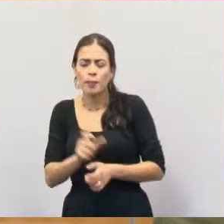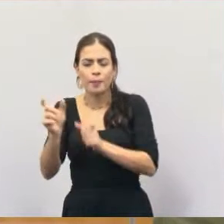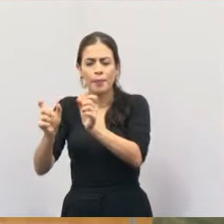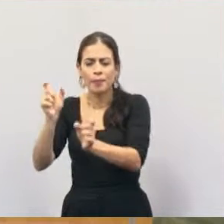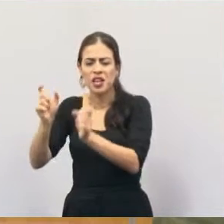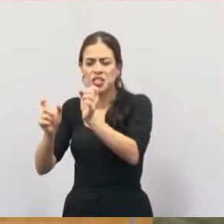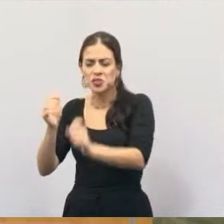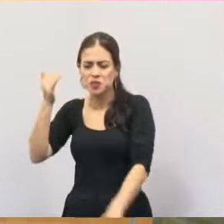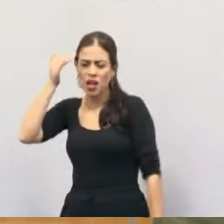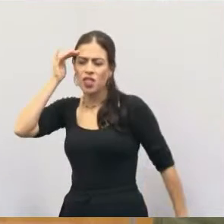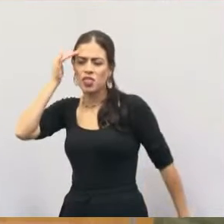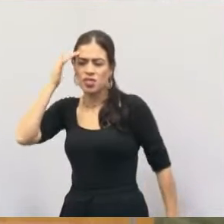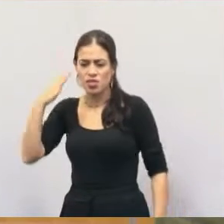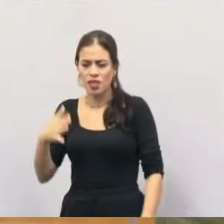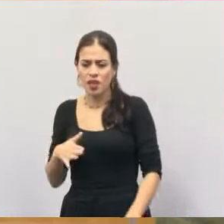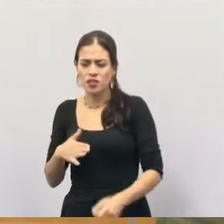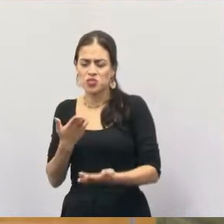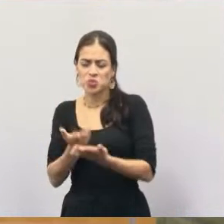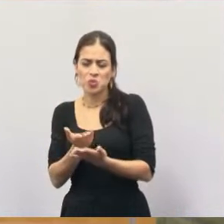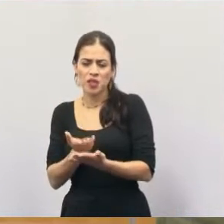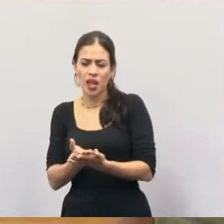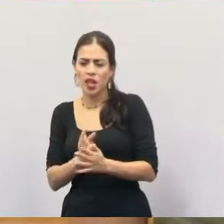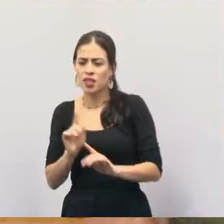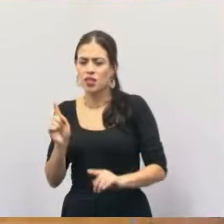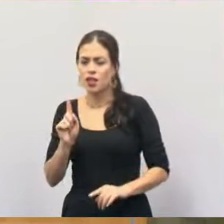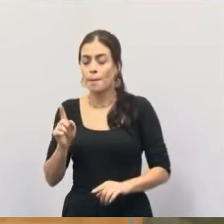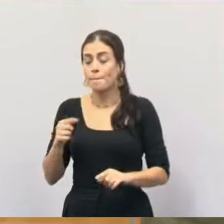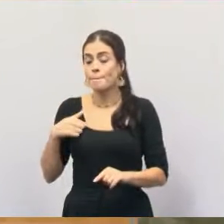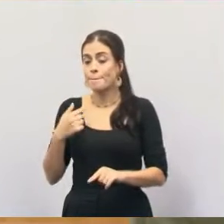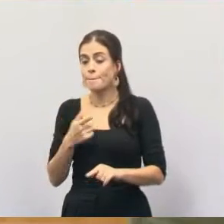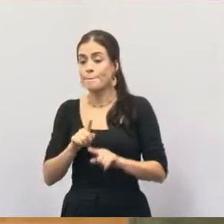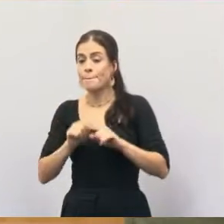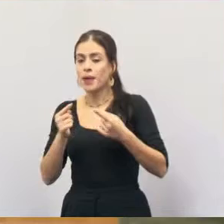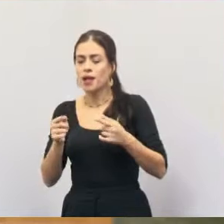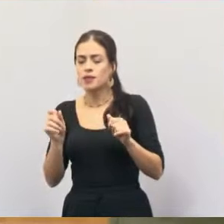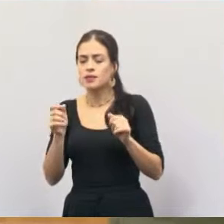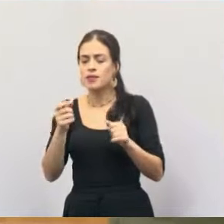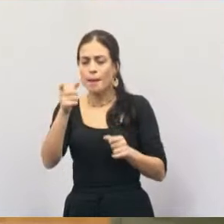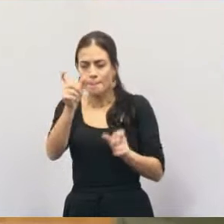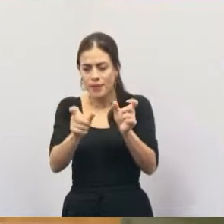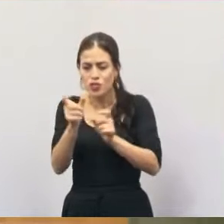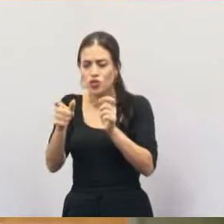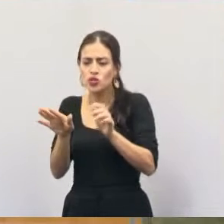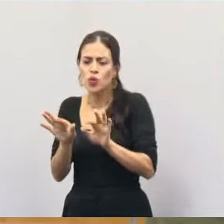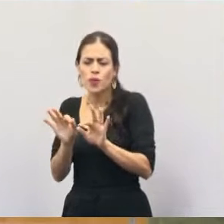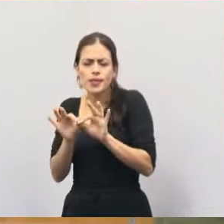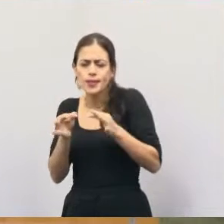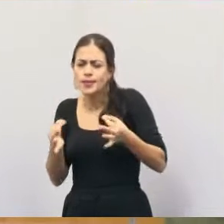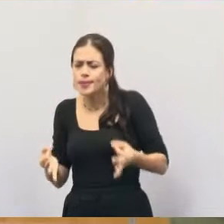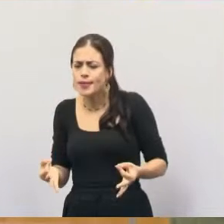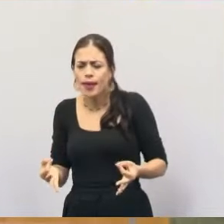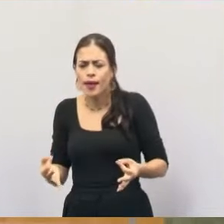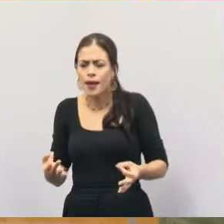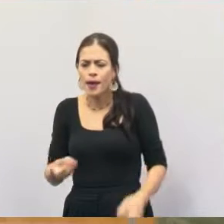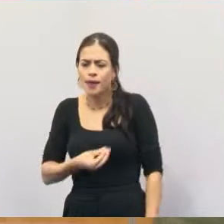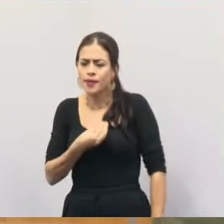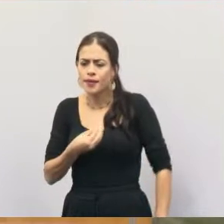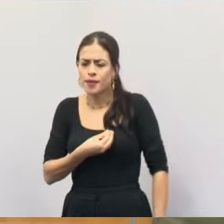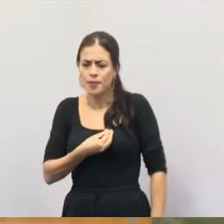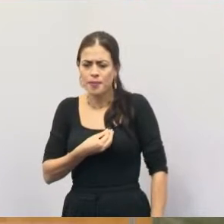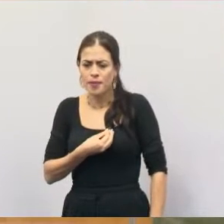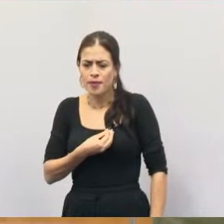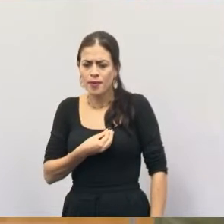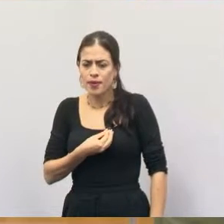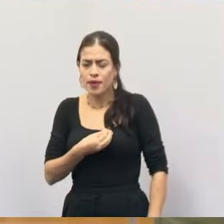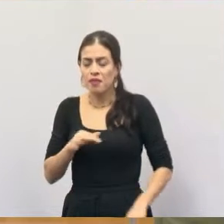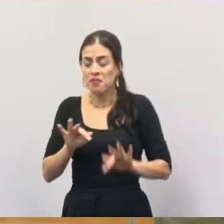letradas, mas também para as pessoas simples como eu. Venho de uma família que não é de artistas, venho de